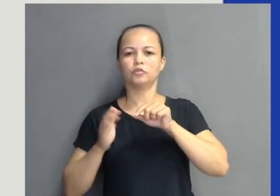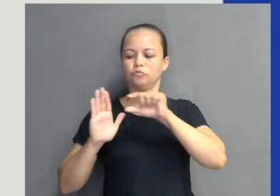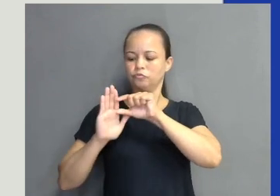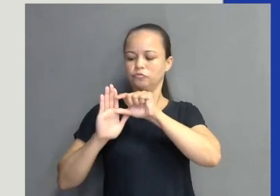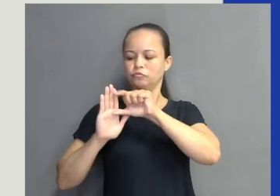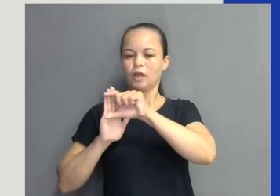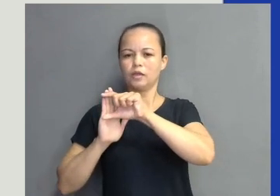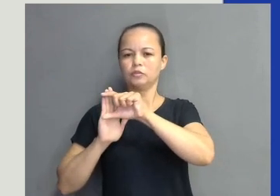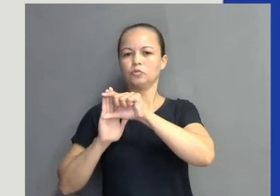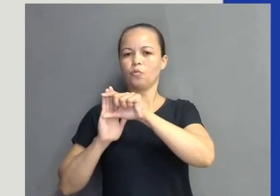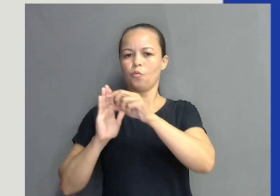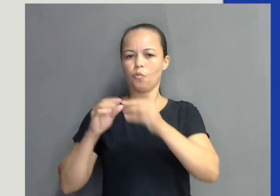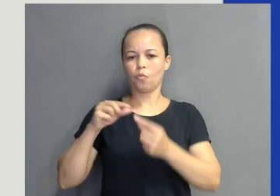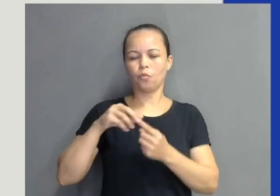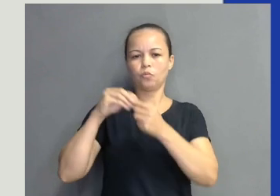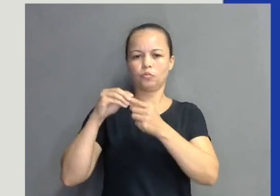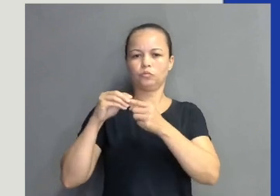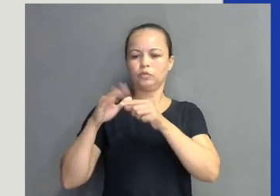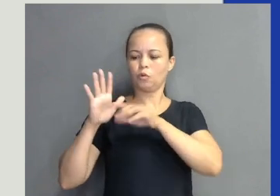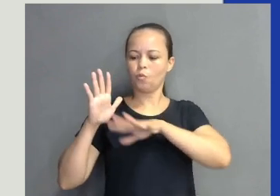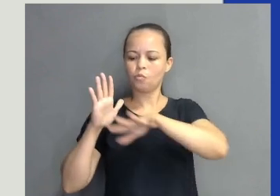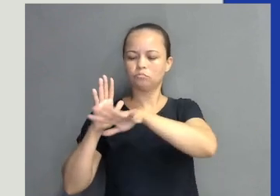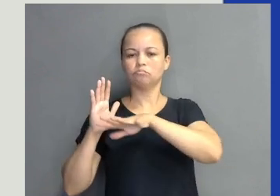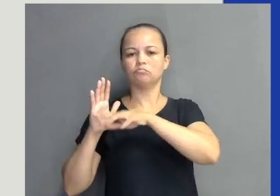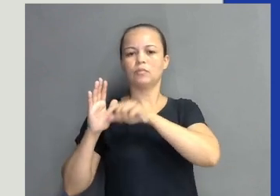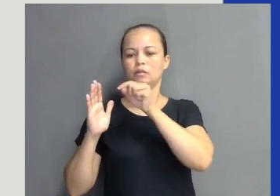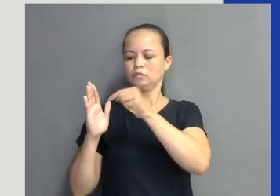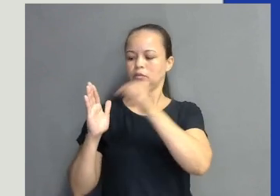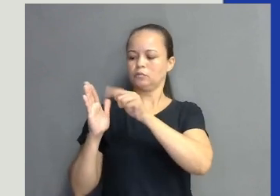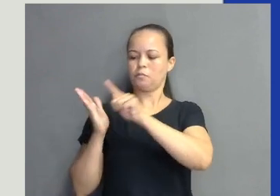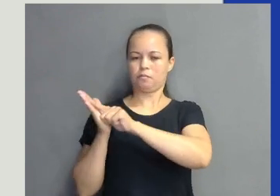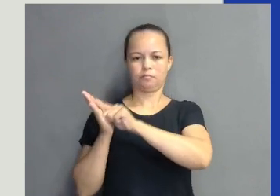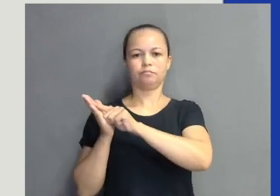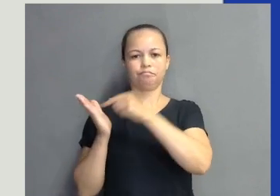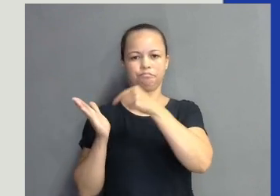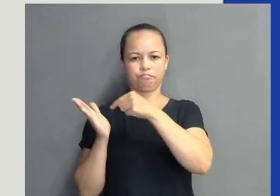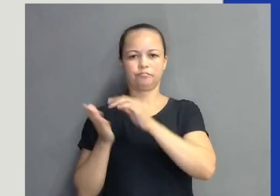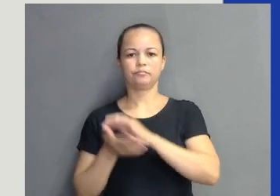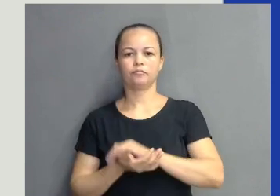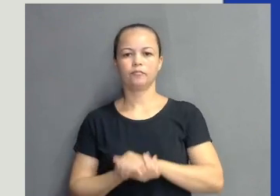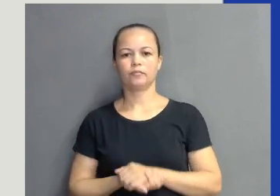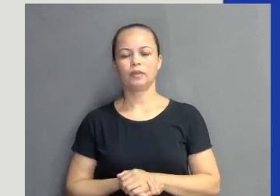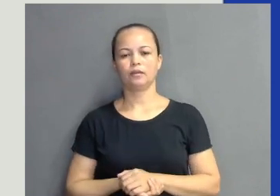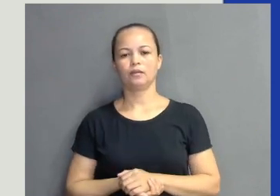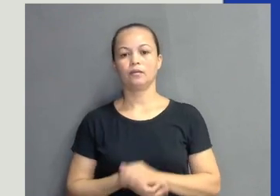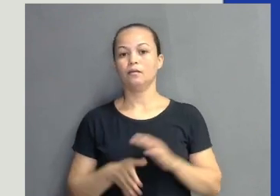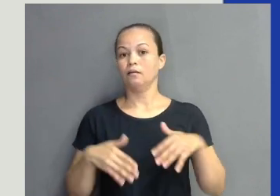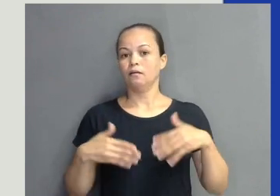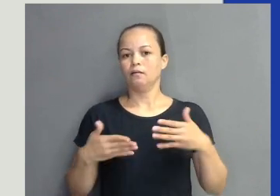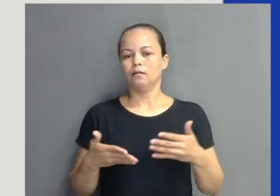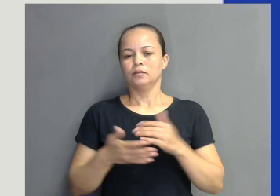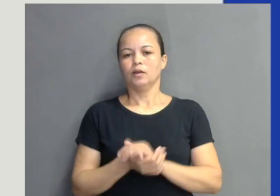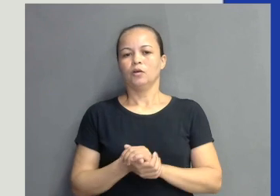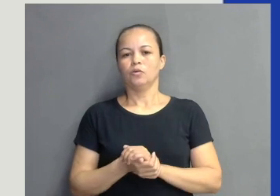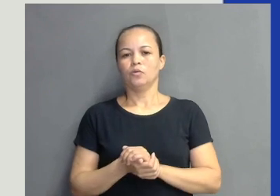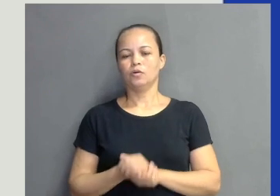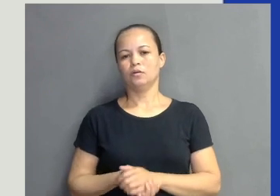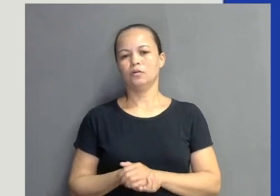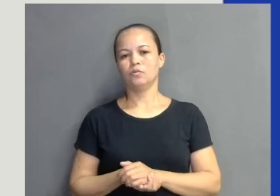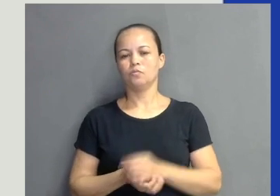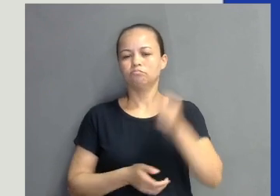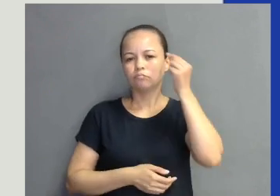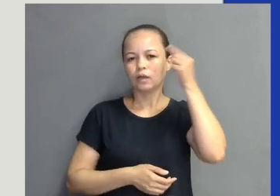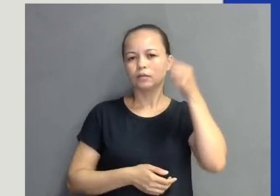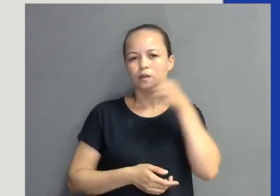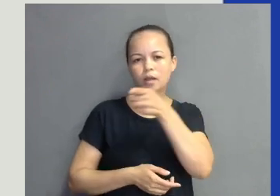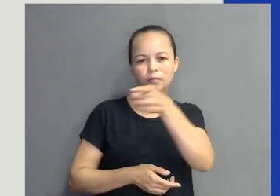Então, ó, uma dica aí para você: pesquise alguns poemas e tente observar os recursos da linguagem poética